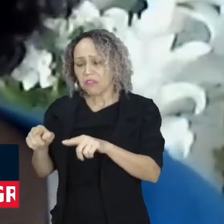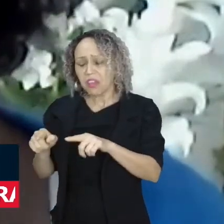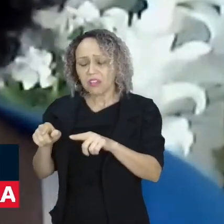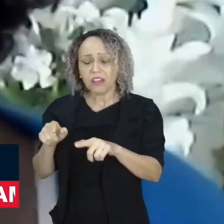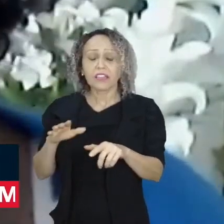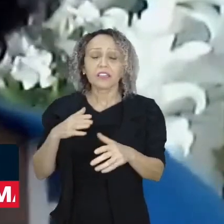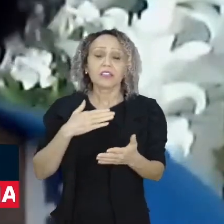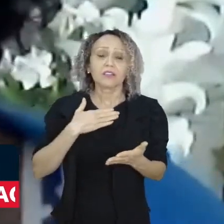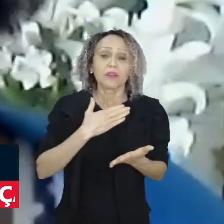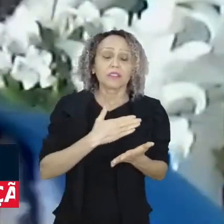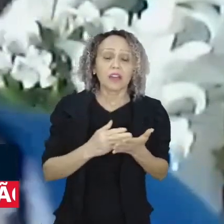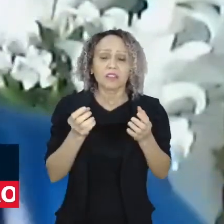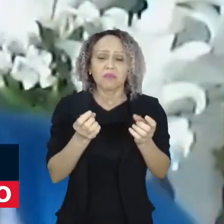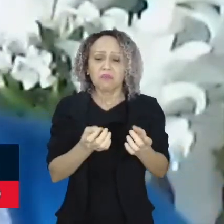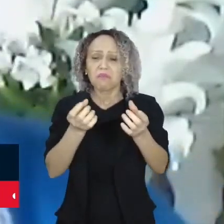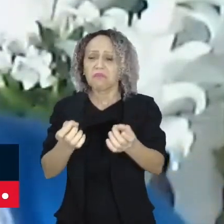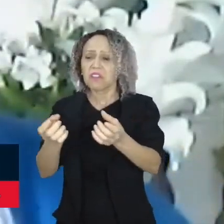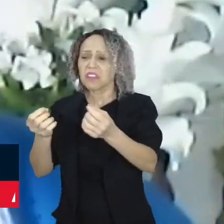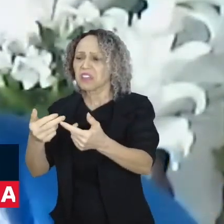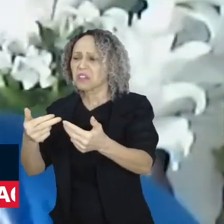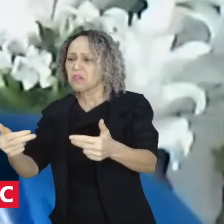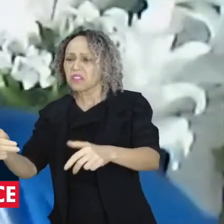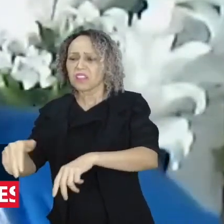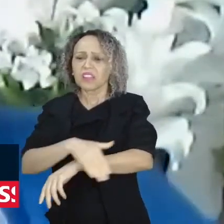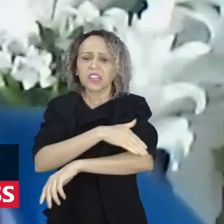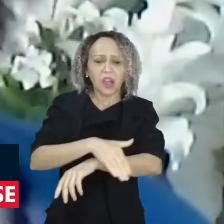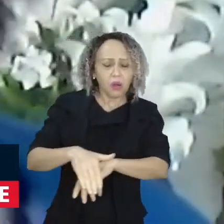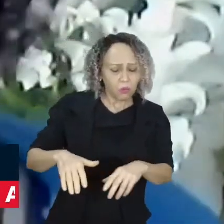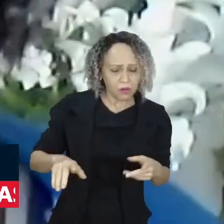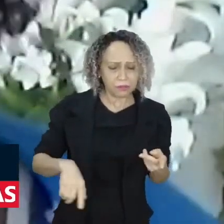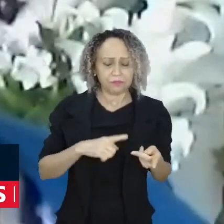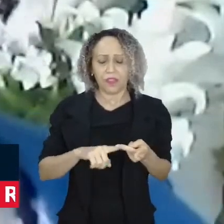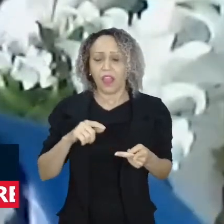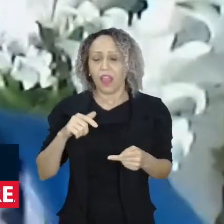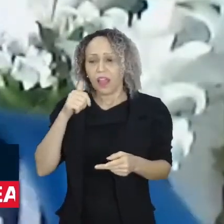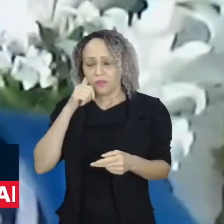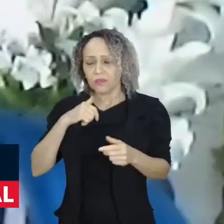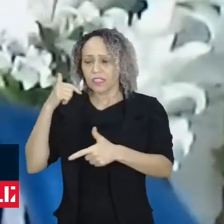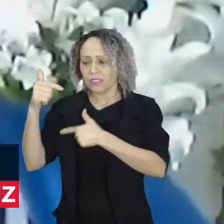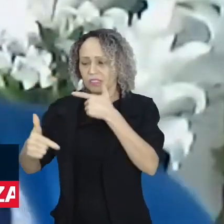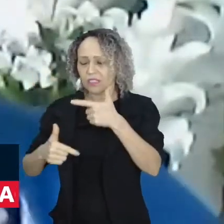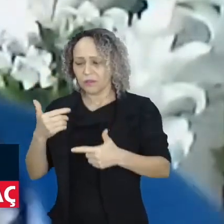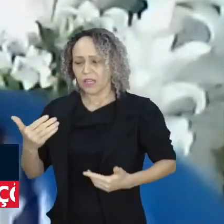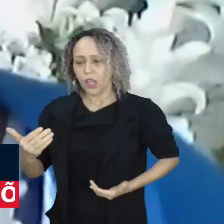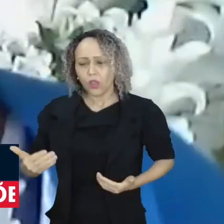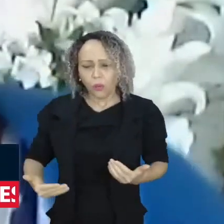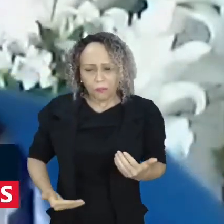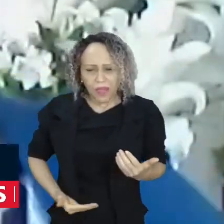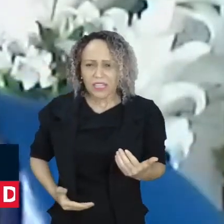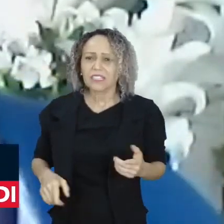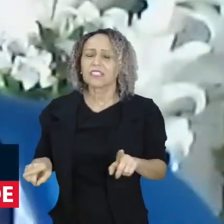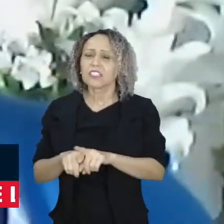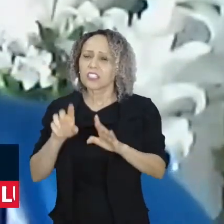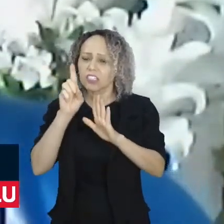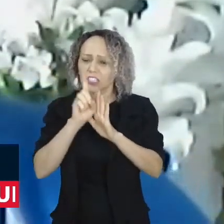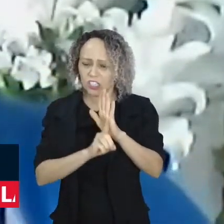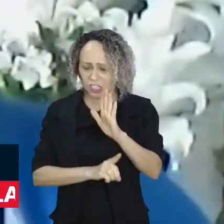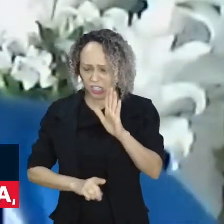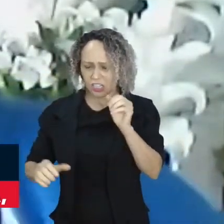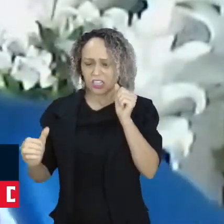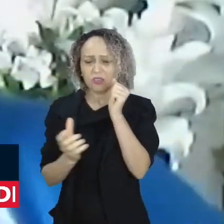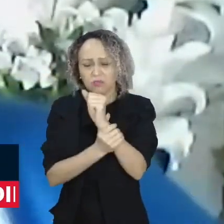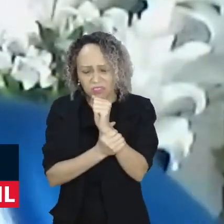pura e simplesmente, né, para, não, a Dilma, vamos tirar a Dilma, mas não. Aí o processo econômico, como